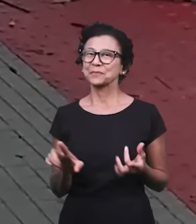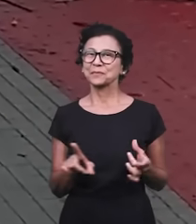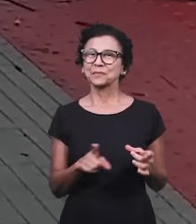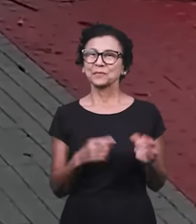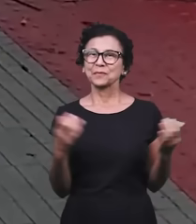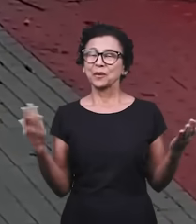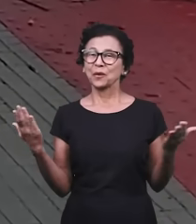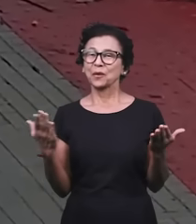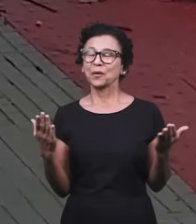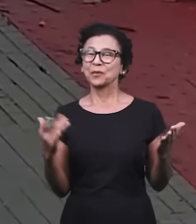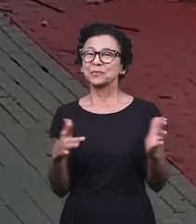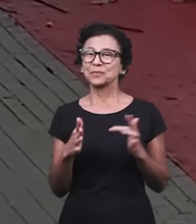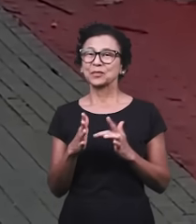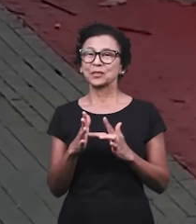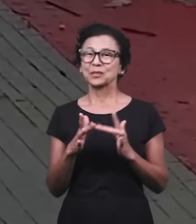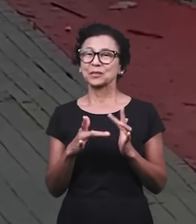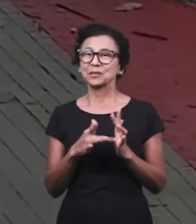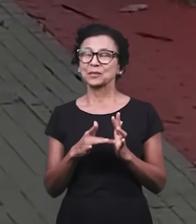Jesus quer a Ti se